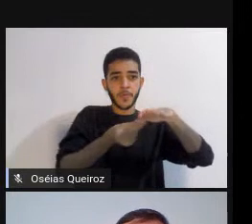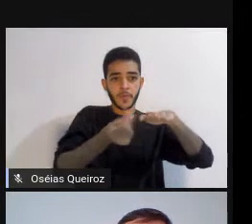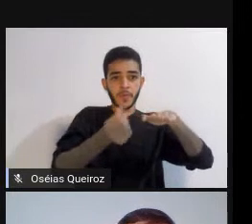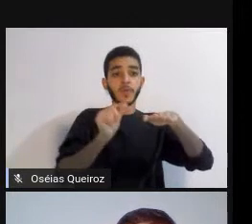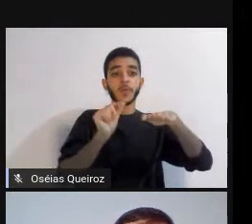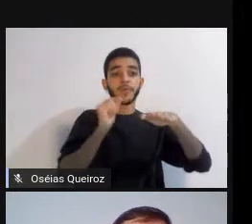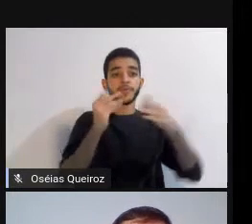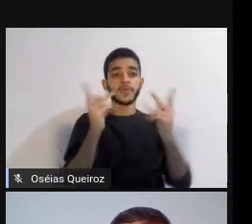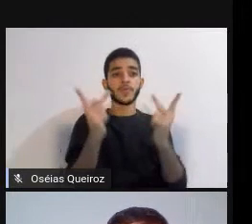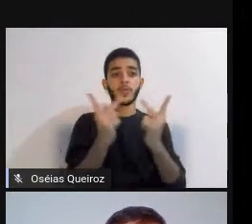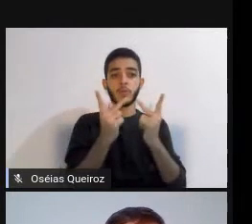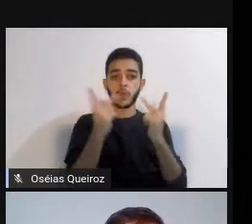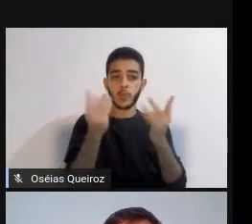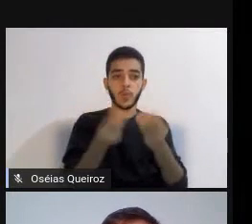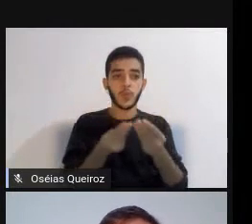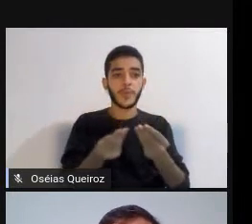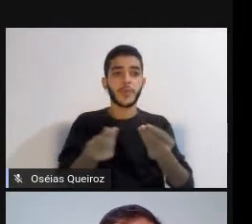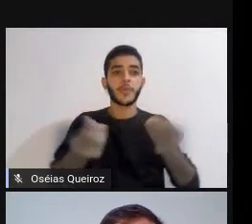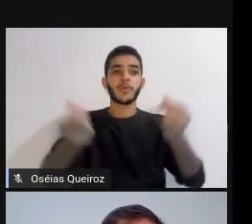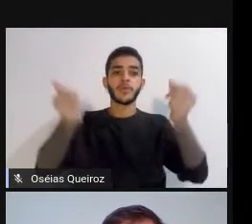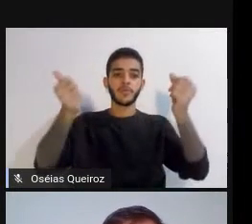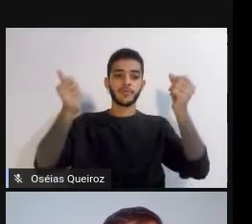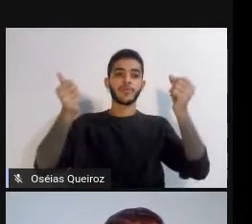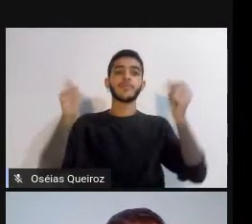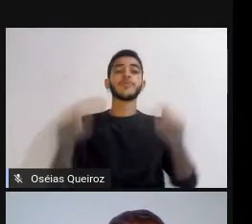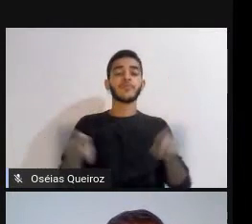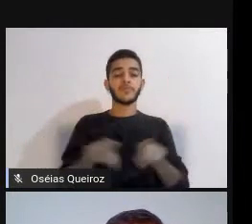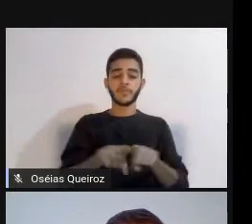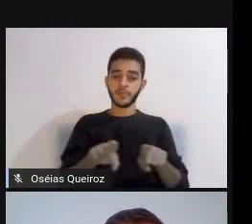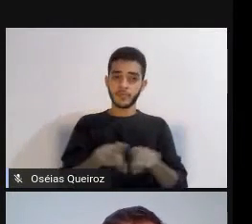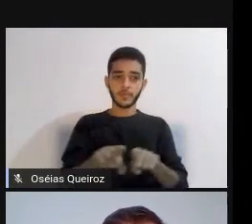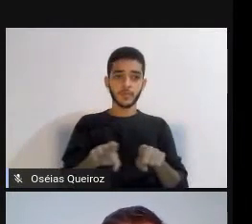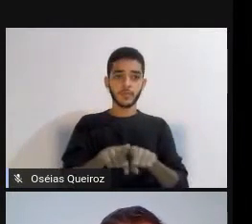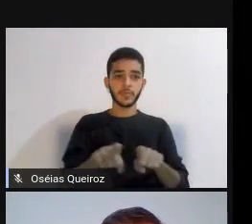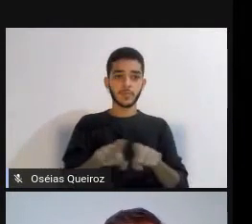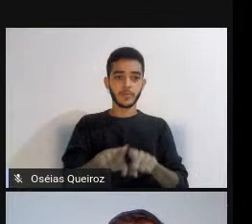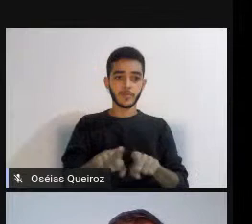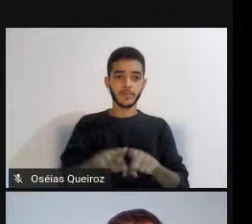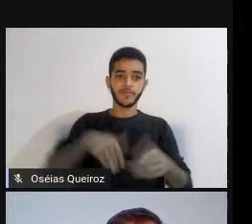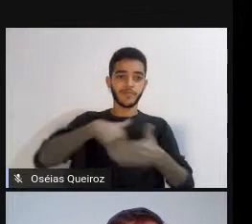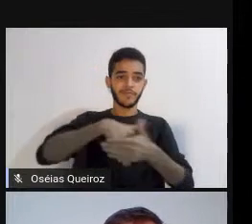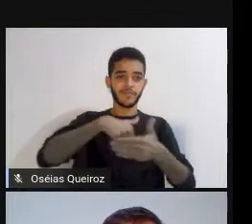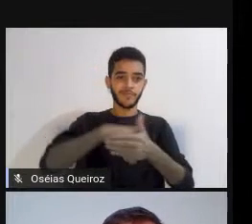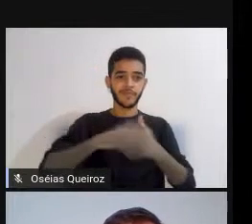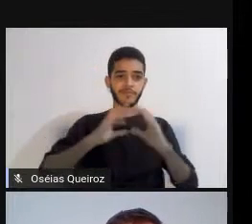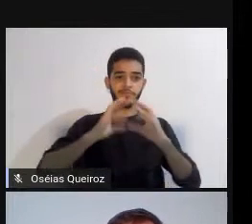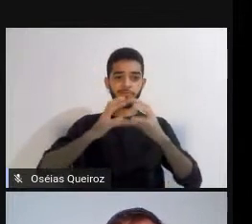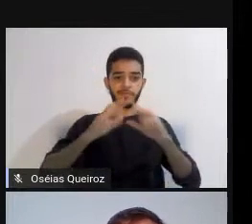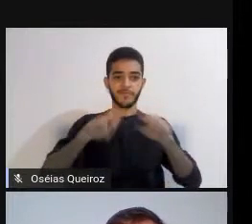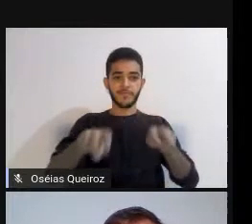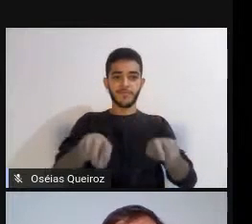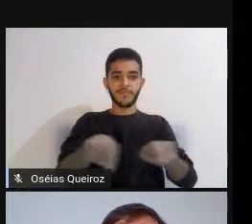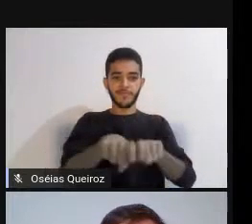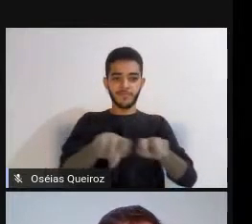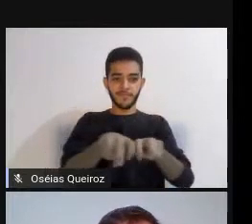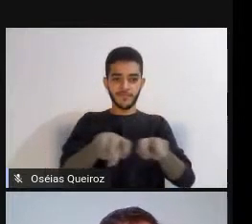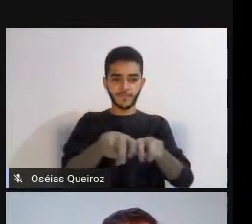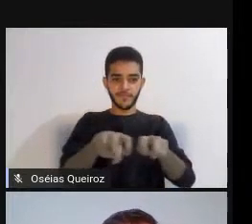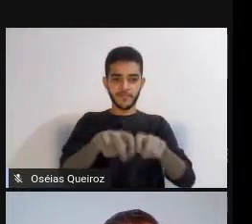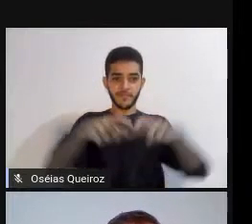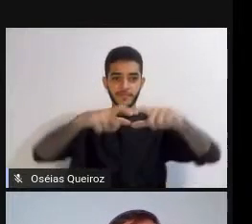produzindo partículas microplásticas. Até aquele futebol de final de semana, onde você vai jogar em um campo de